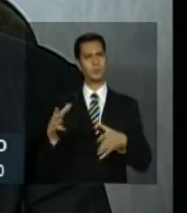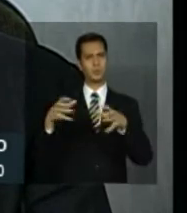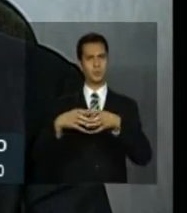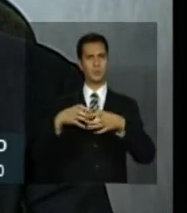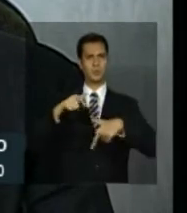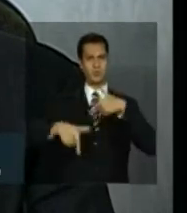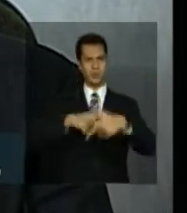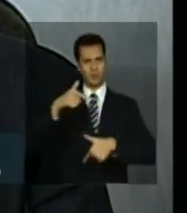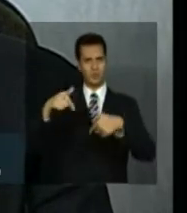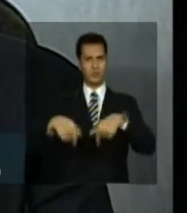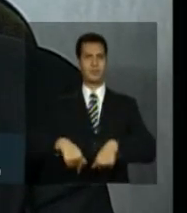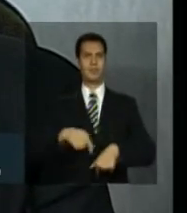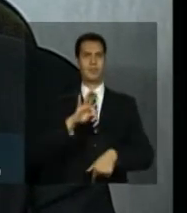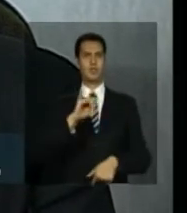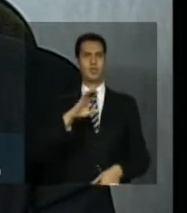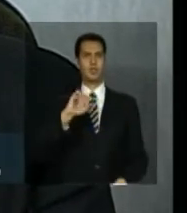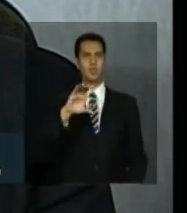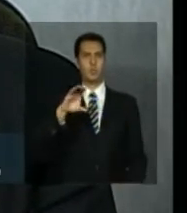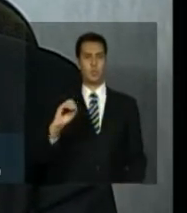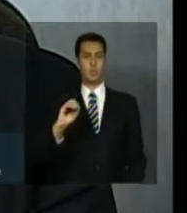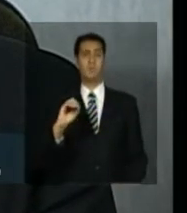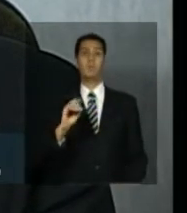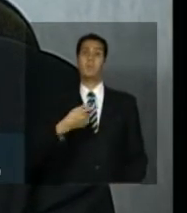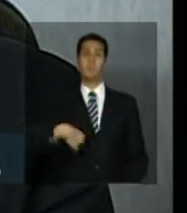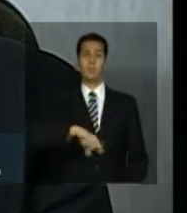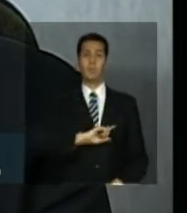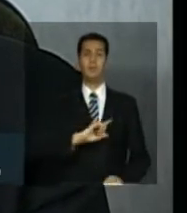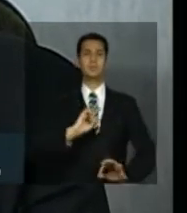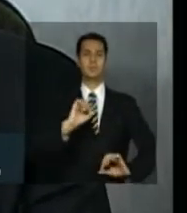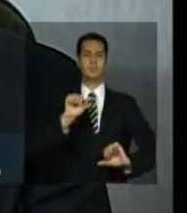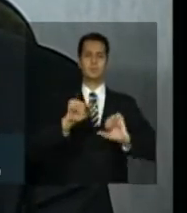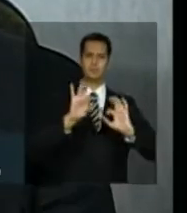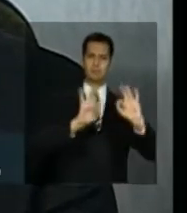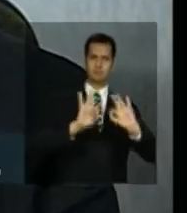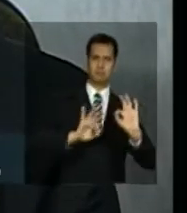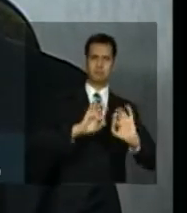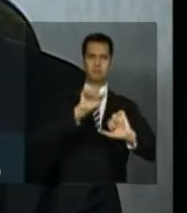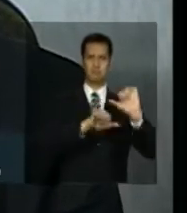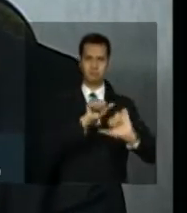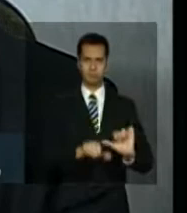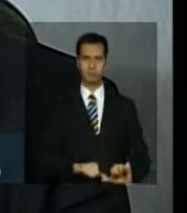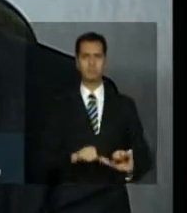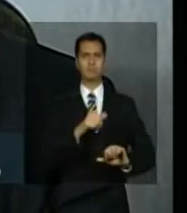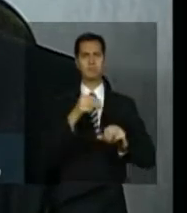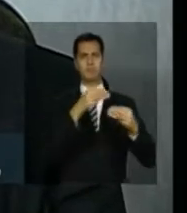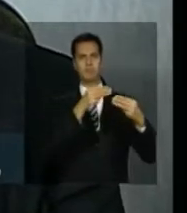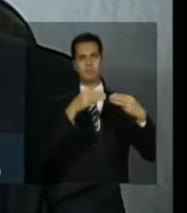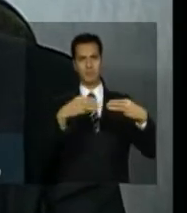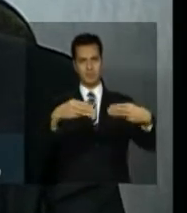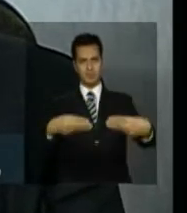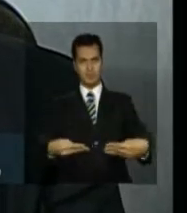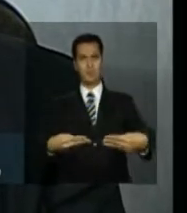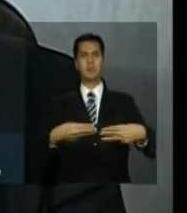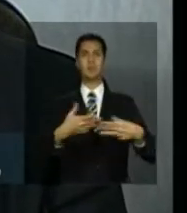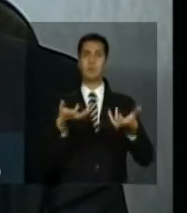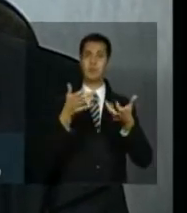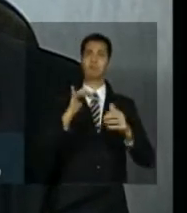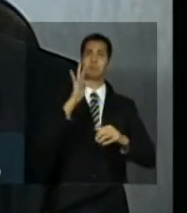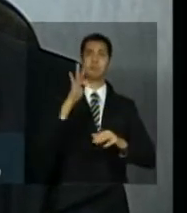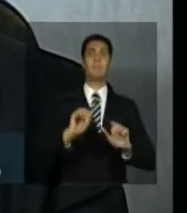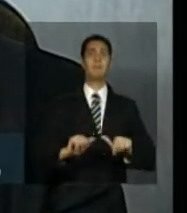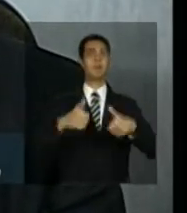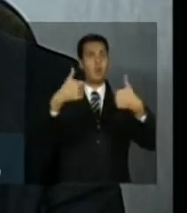agradecer nós estamos mexendo na estrutura do ministério para melhorar nós estamos envolvendo mais os